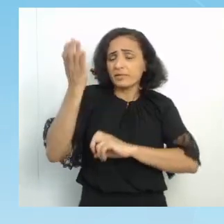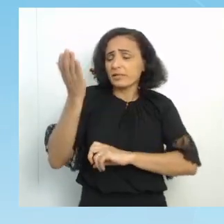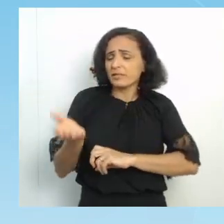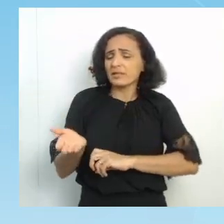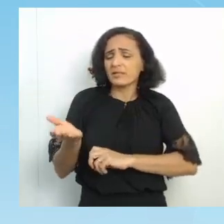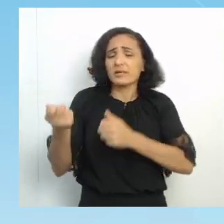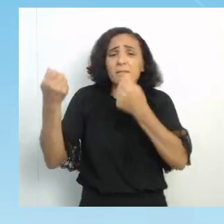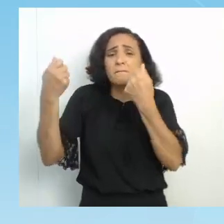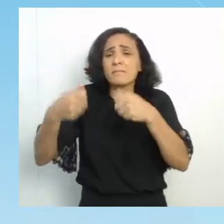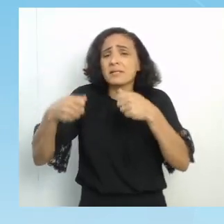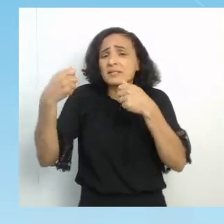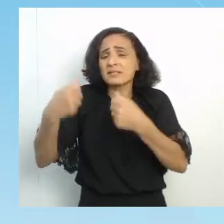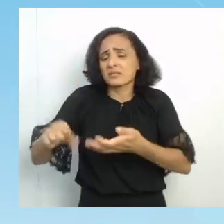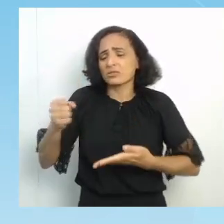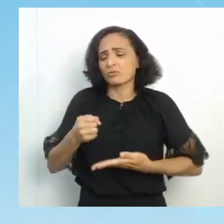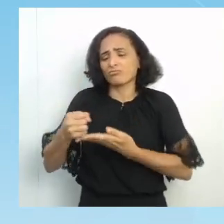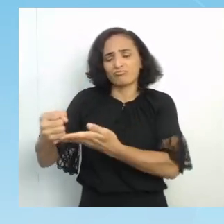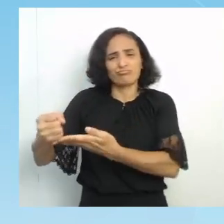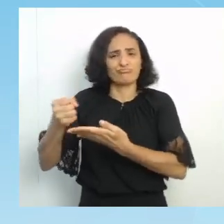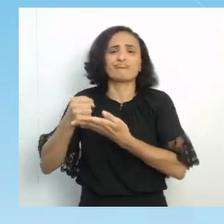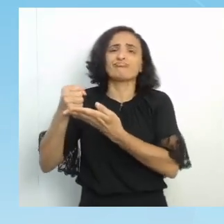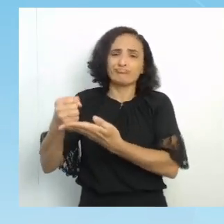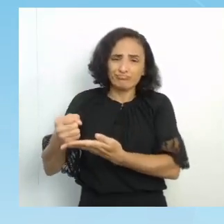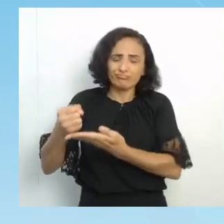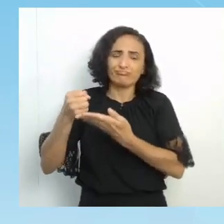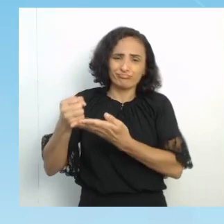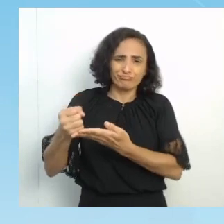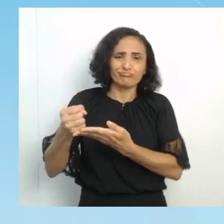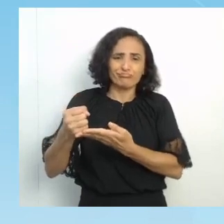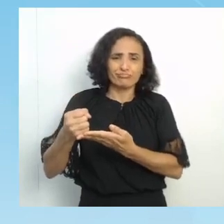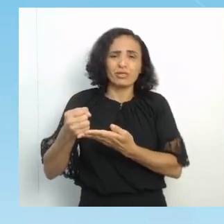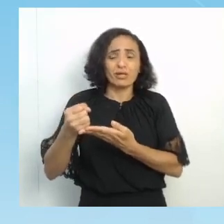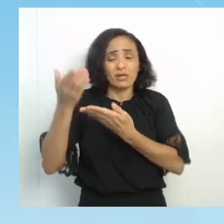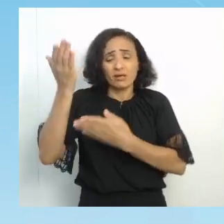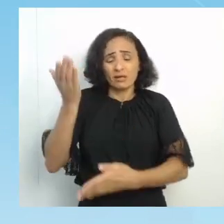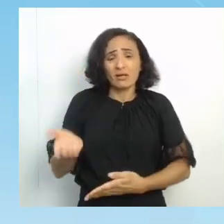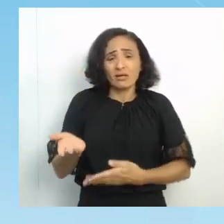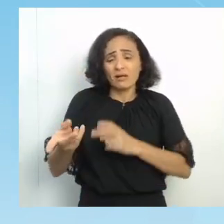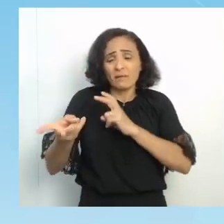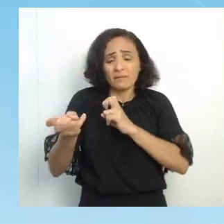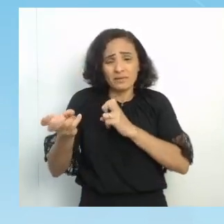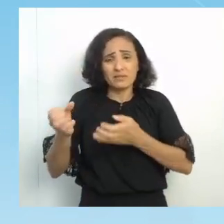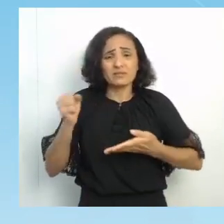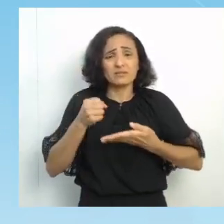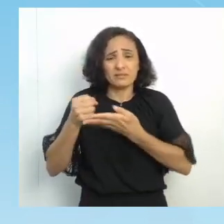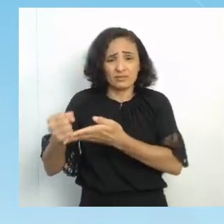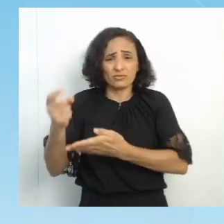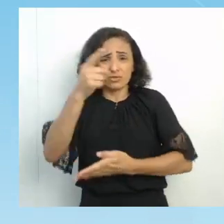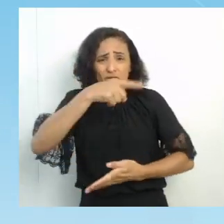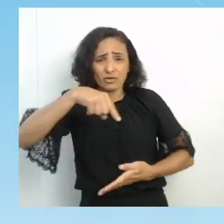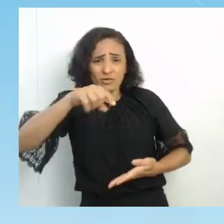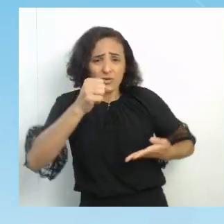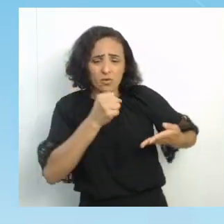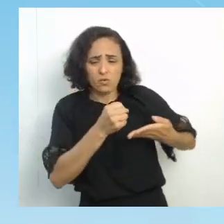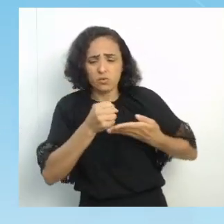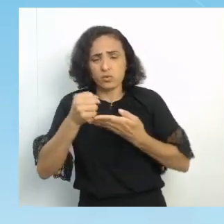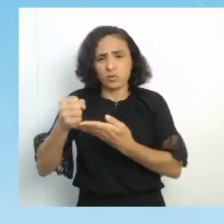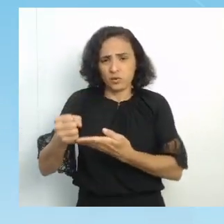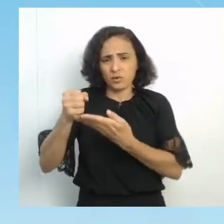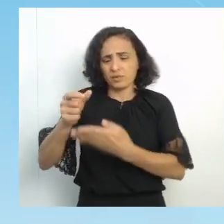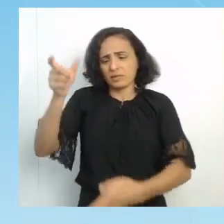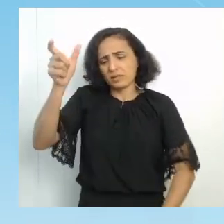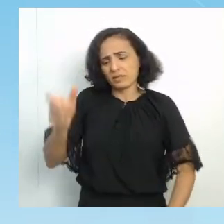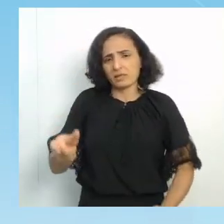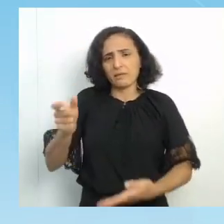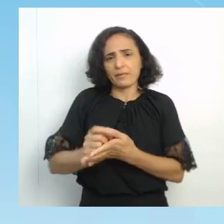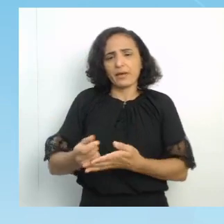precisa de ajuda. Porque quando ela percebe que precisa de ajuda, é o primeiro passo para se ver